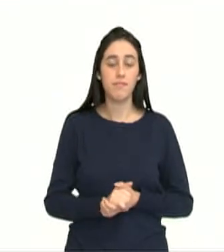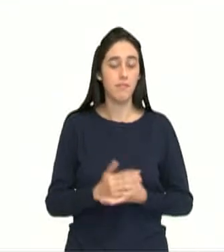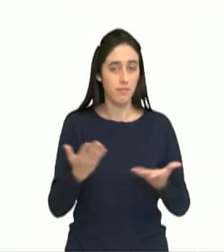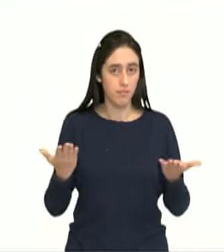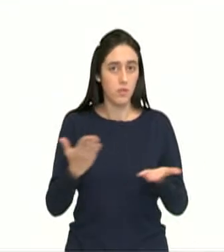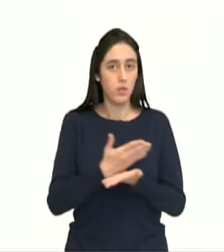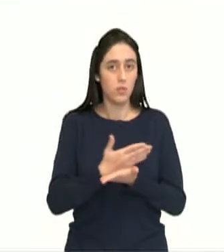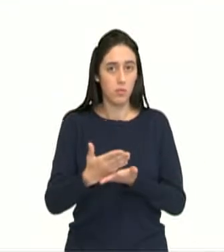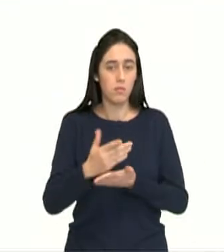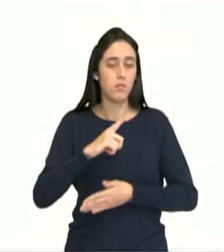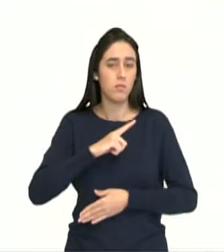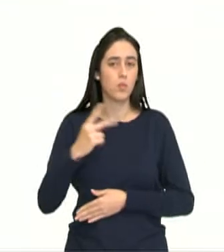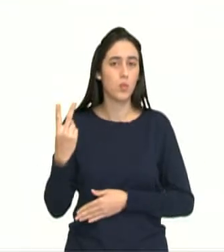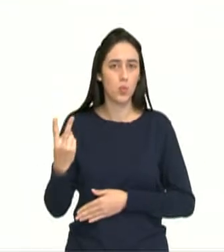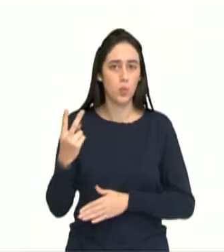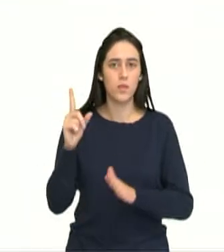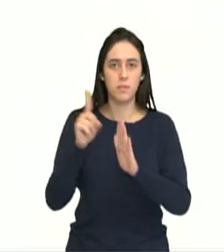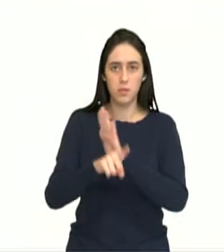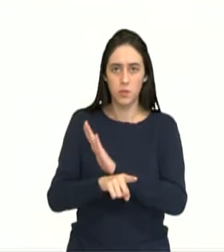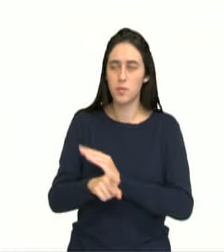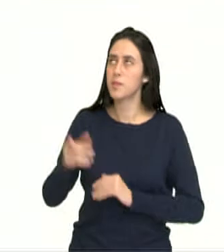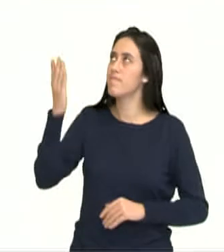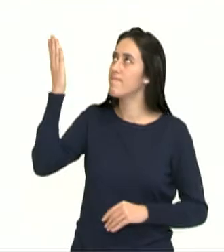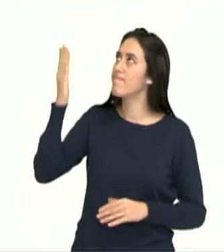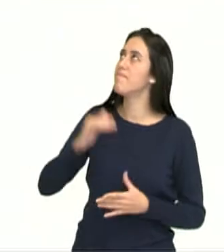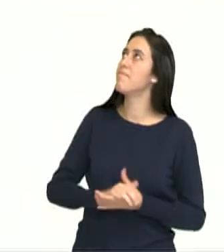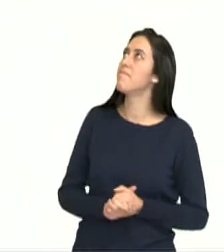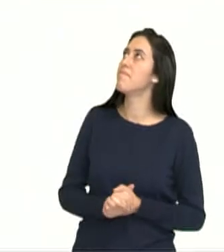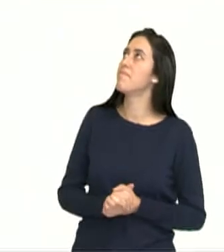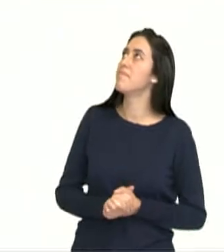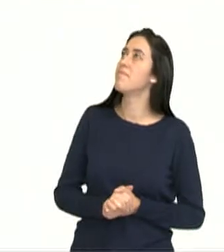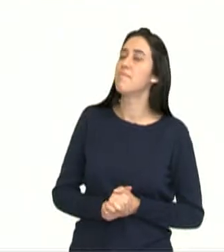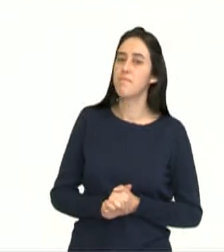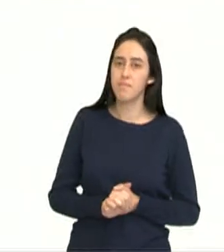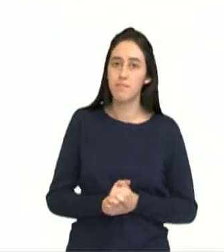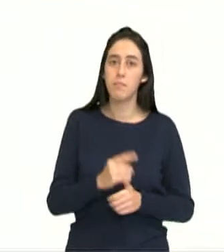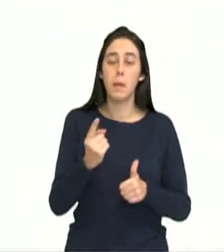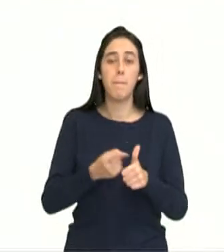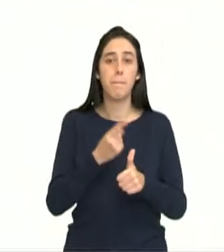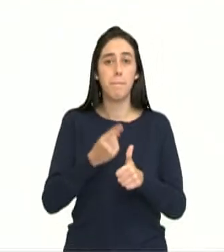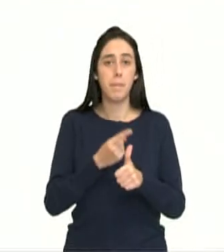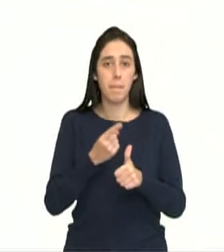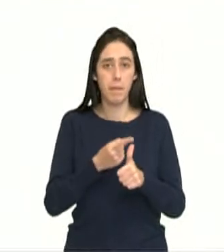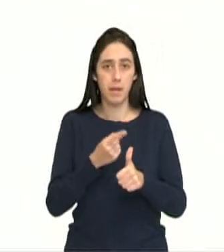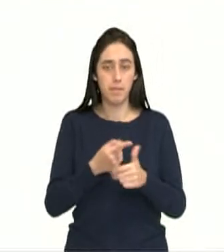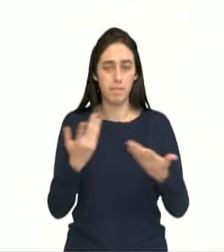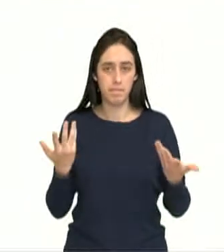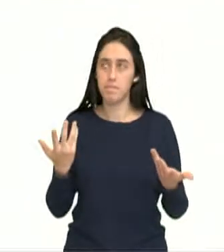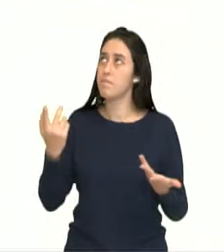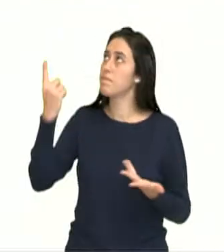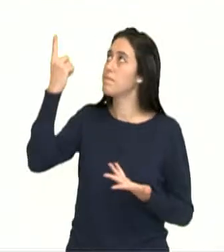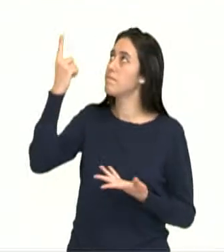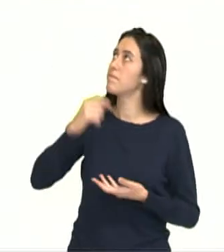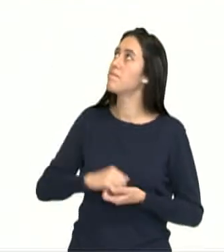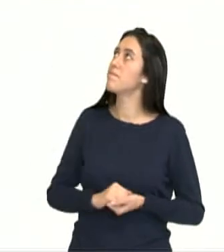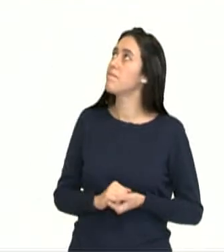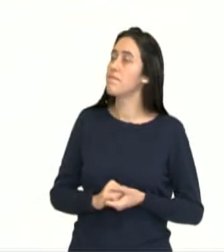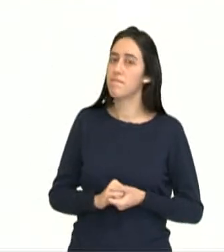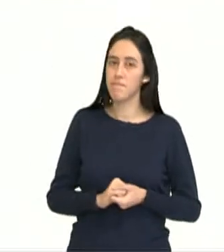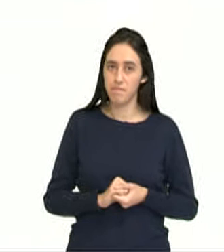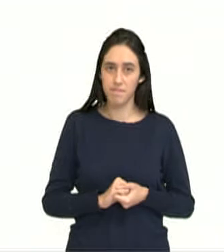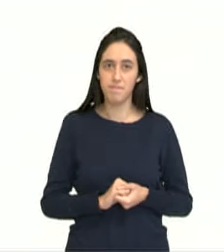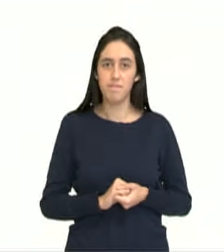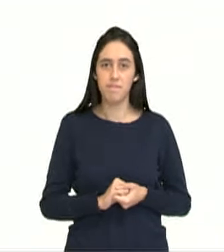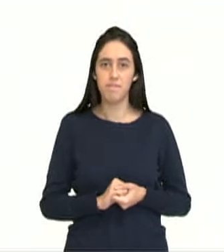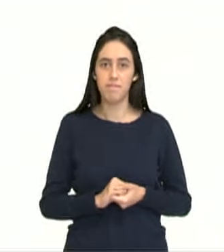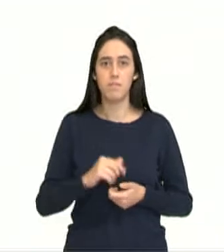começar temos duas perguntas aí para vocês responderem, pessoal. A primeira é bem pessoal. Do you like this work of art? Então, nós temos aqui